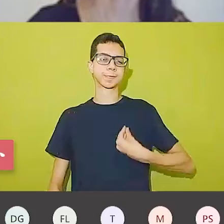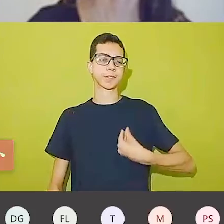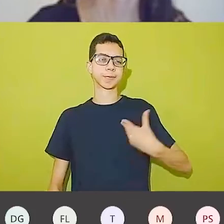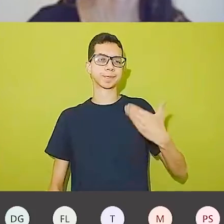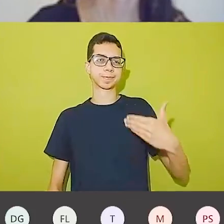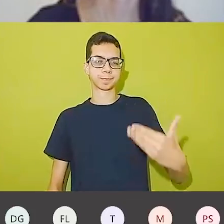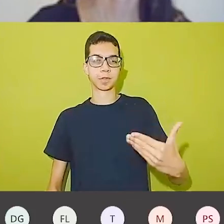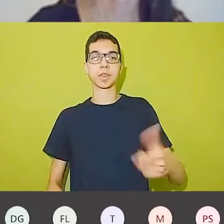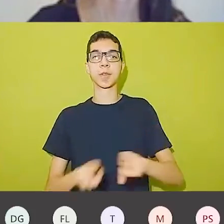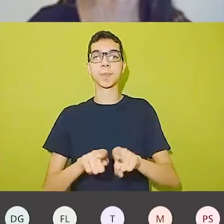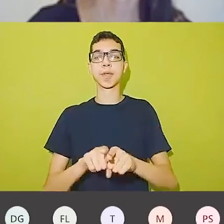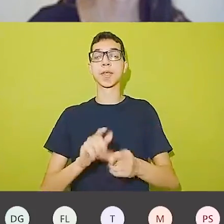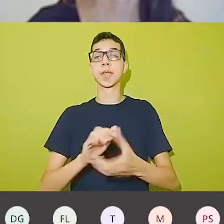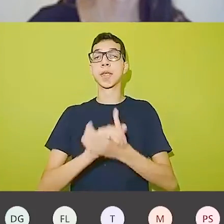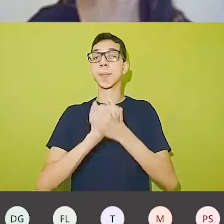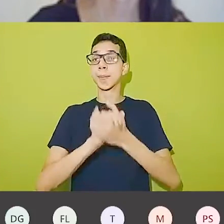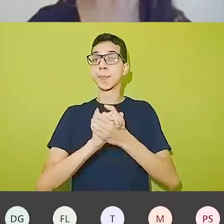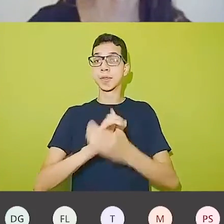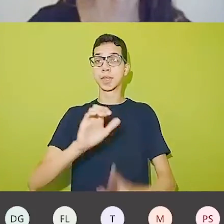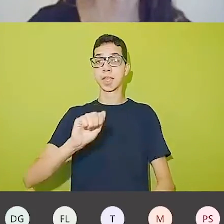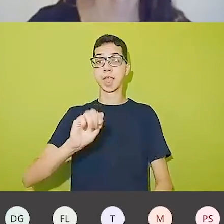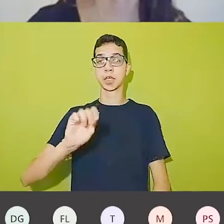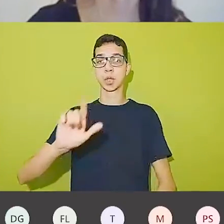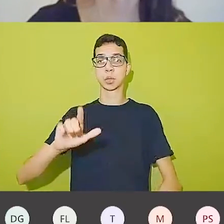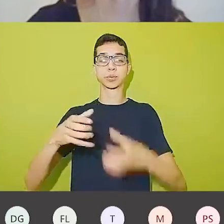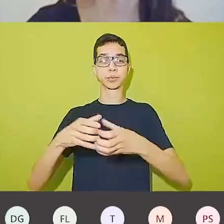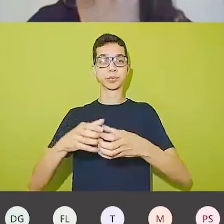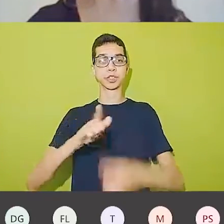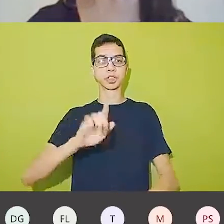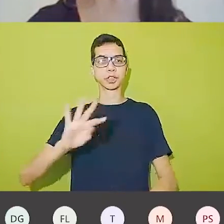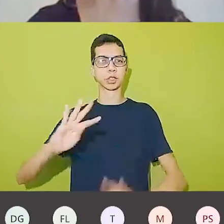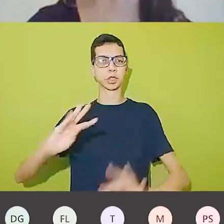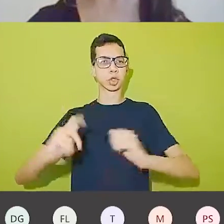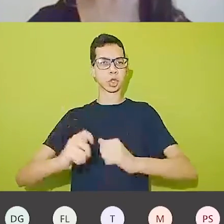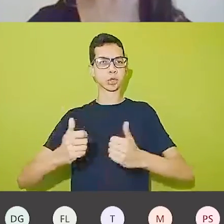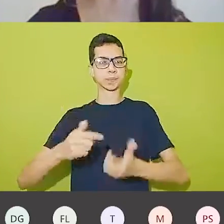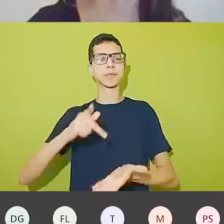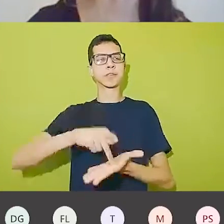do GT. Realmente é um trabalho digno de muita